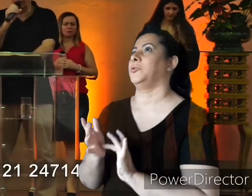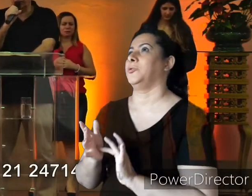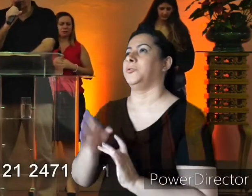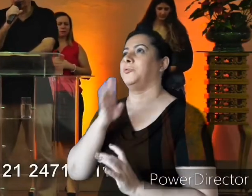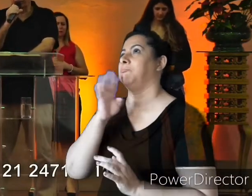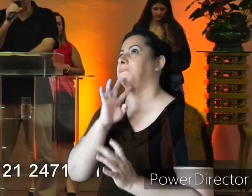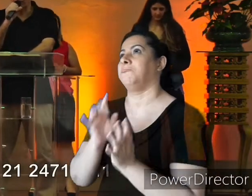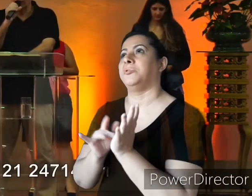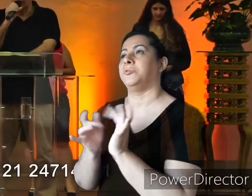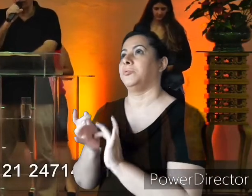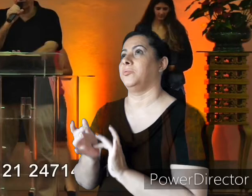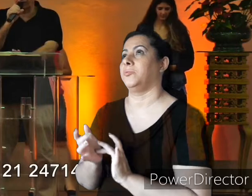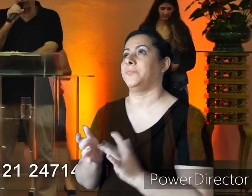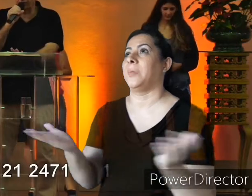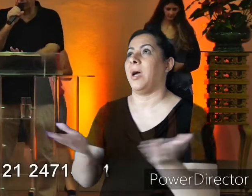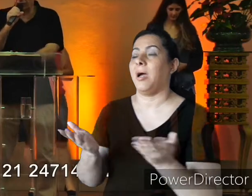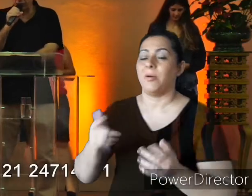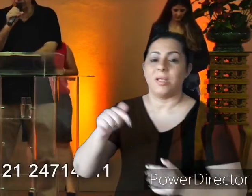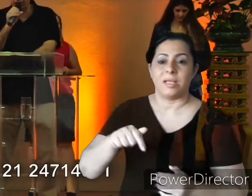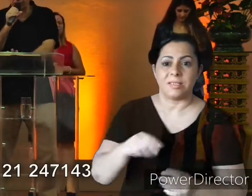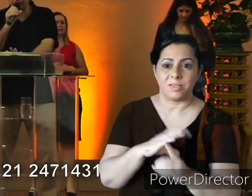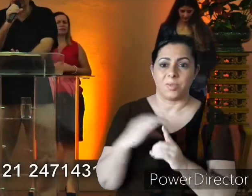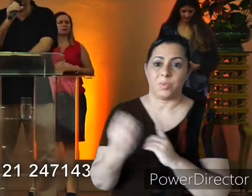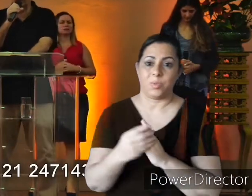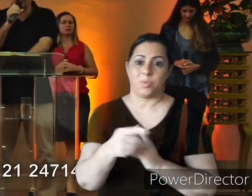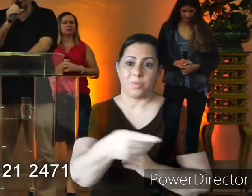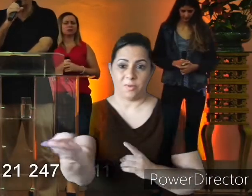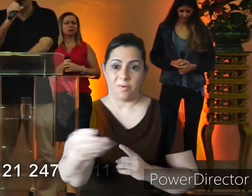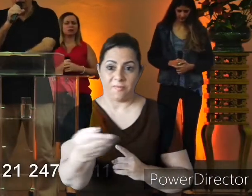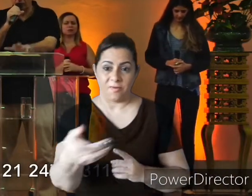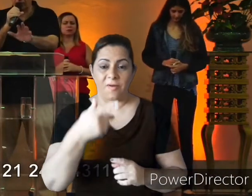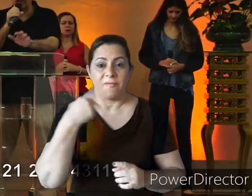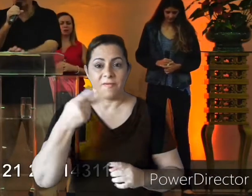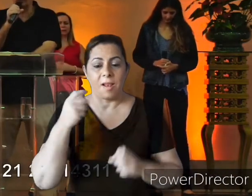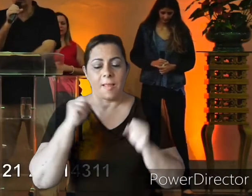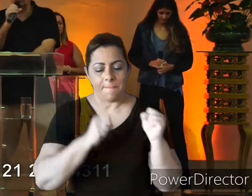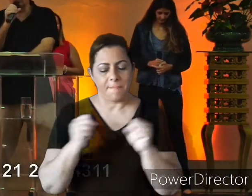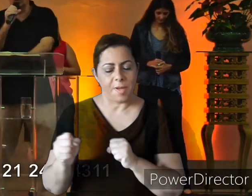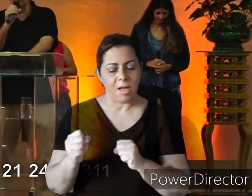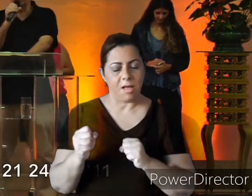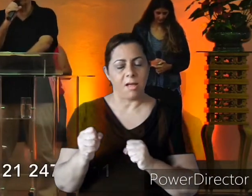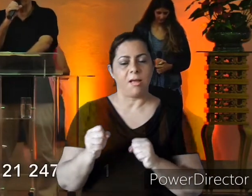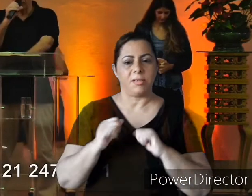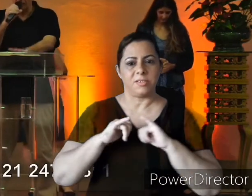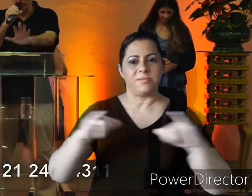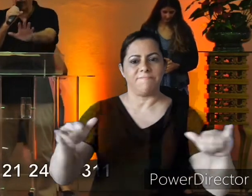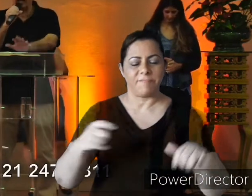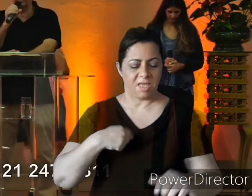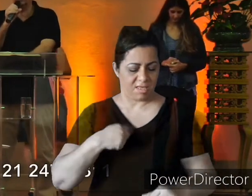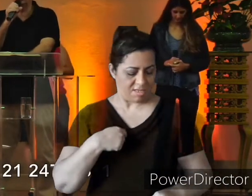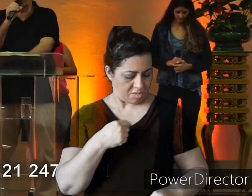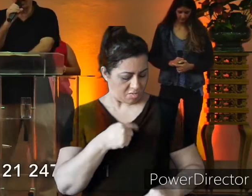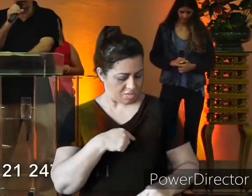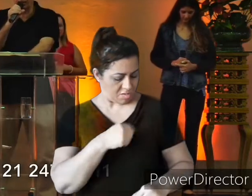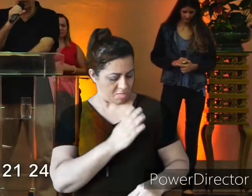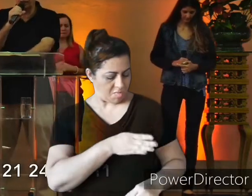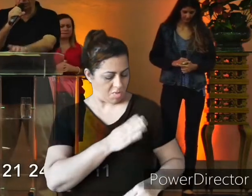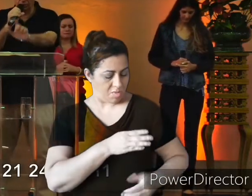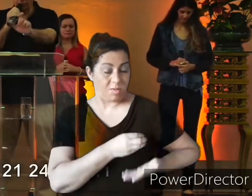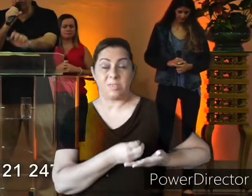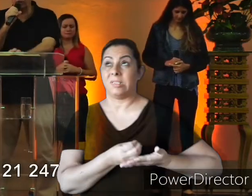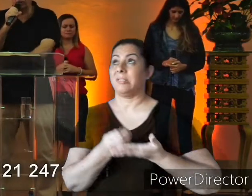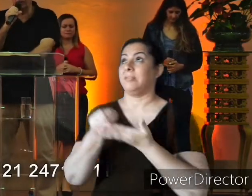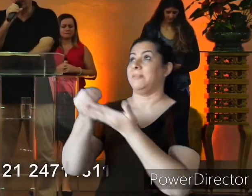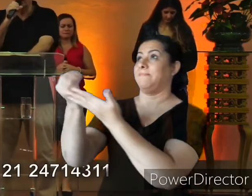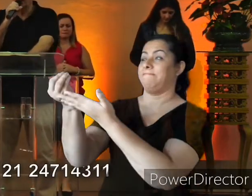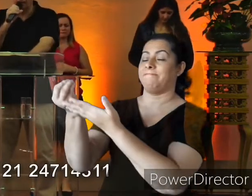meu coração. Você que está nos assistindo, se desejar, escreva aí o teu nome. Fala aí no chat aí